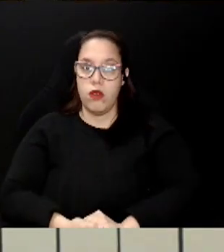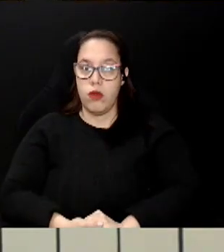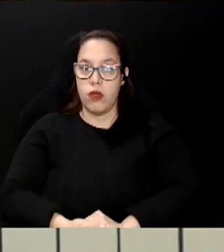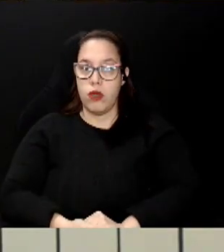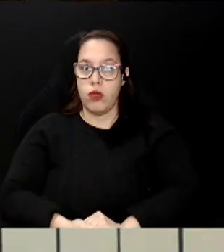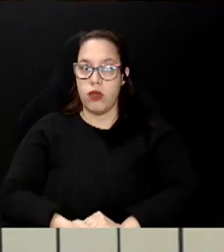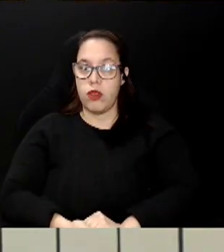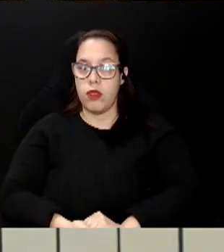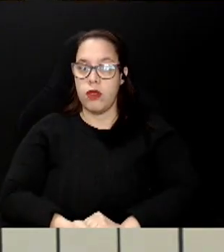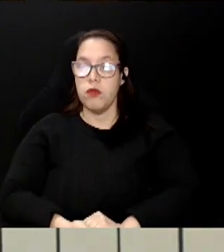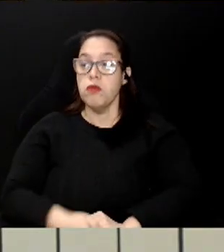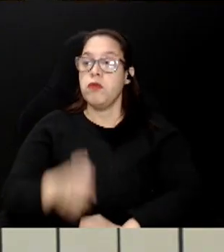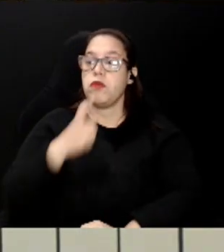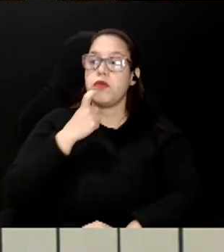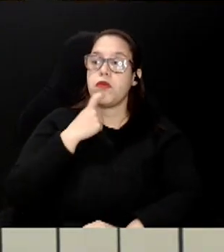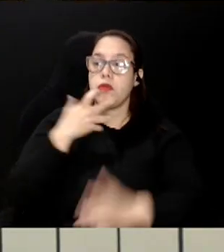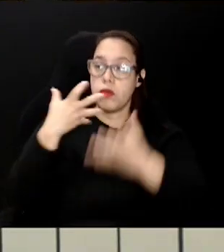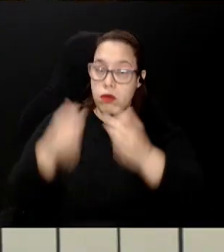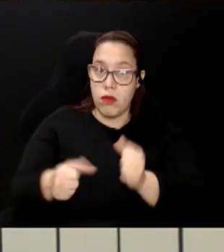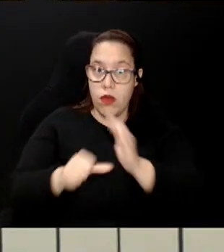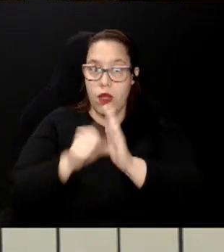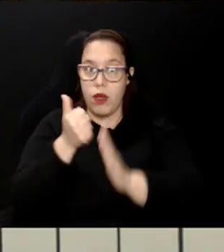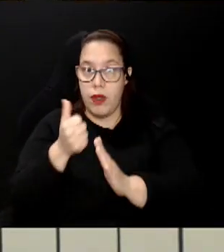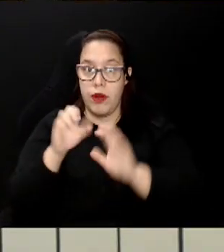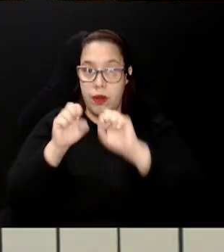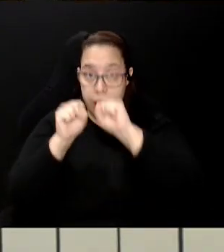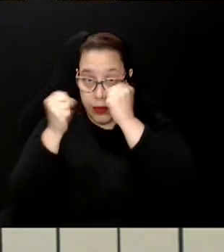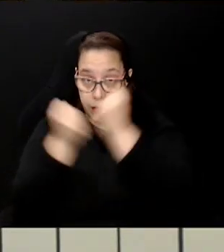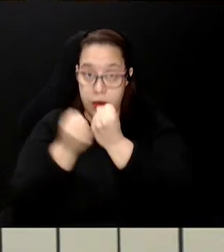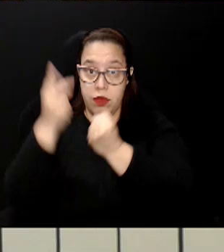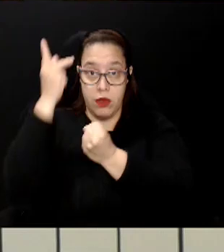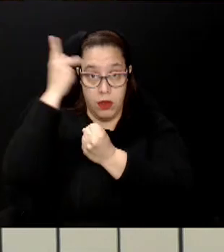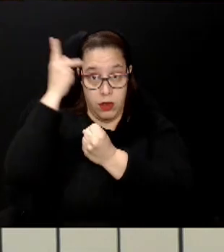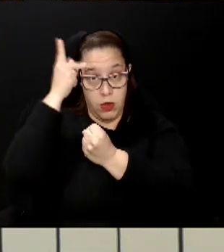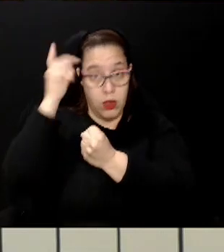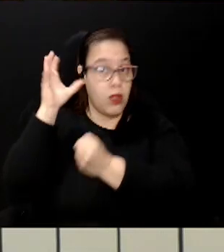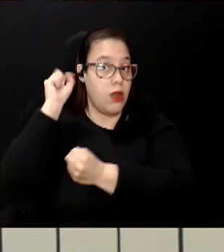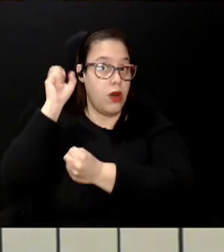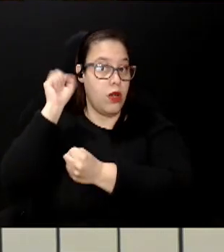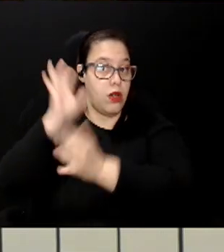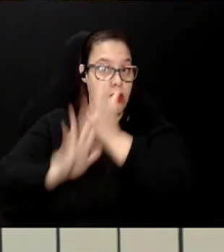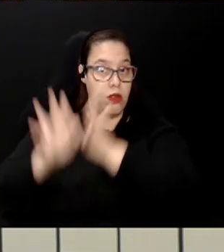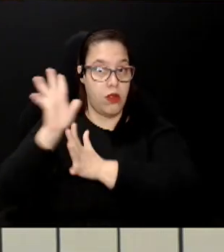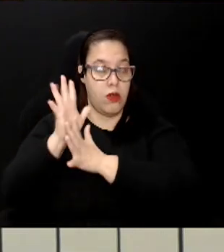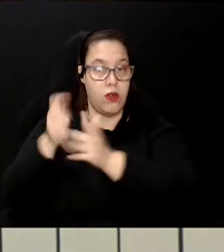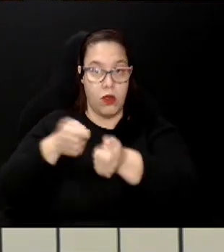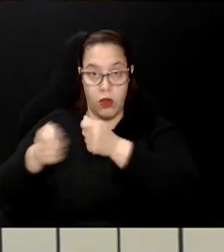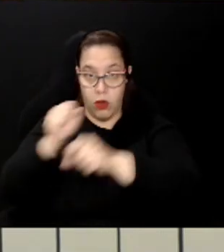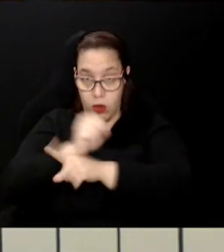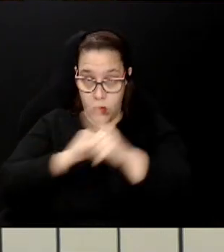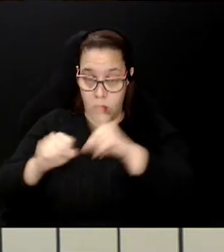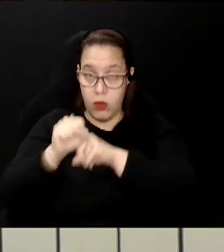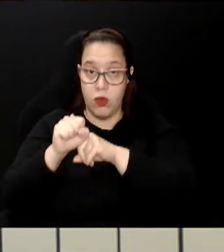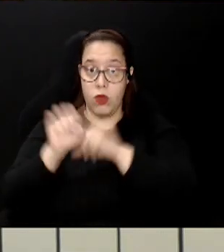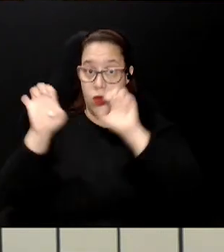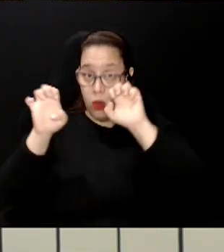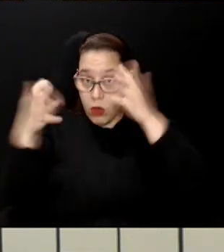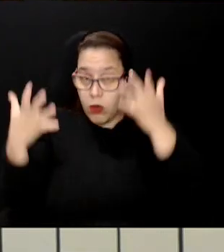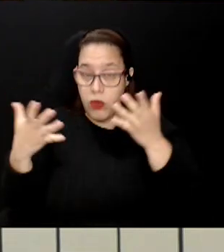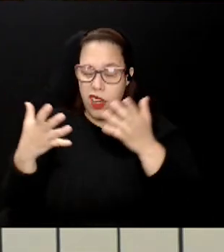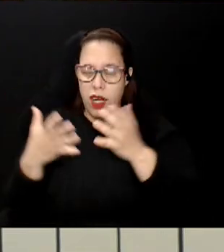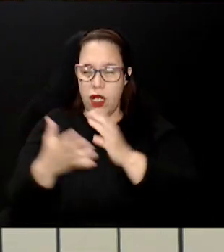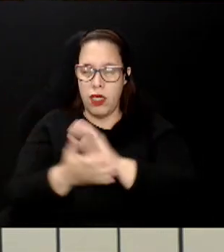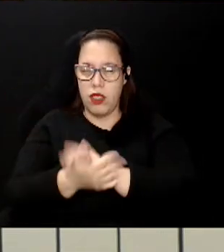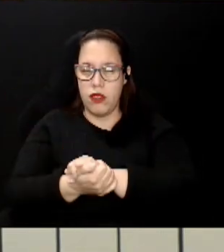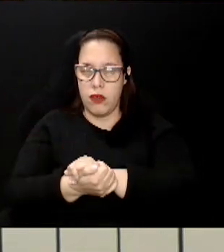Campinas recebeu o primeiro Seminário Paulista de Ouvidoria e Controle Social. O evento foi realizado aqui na